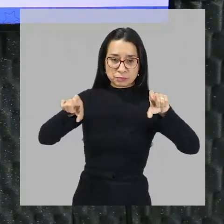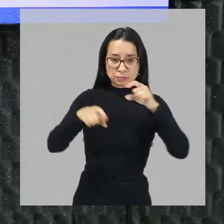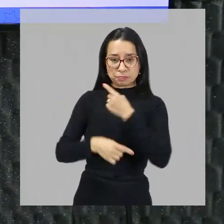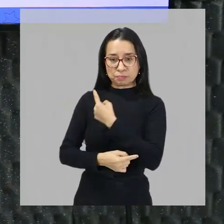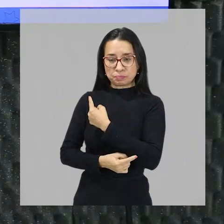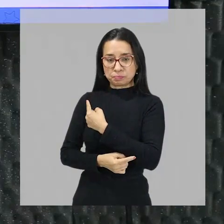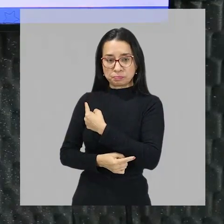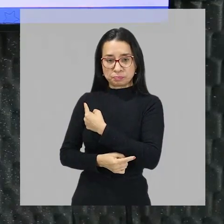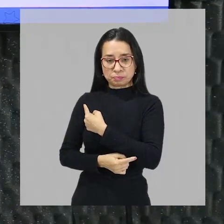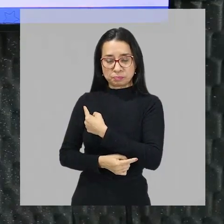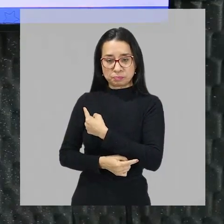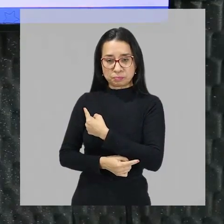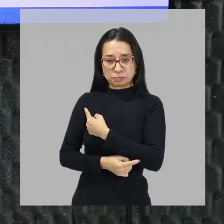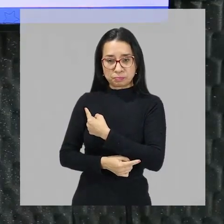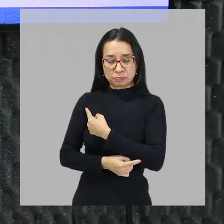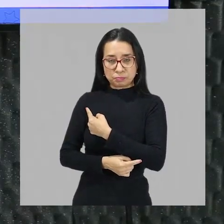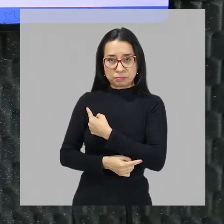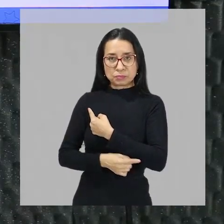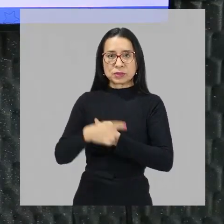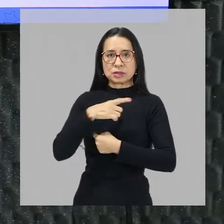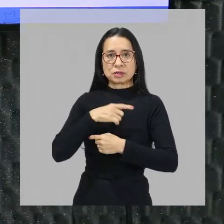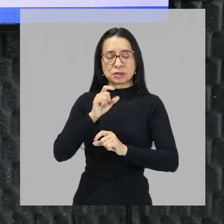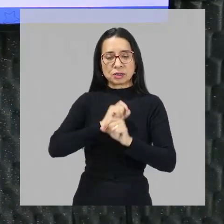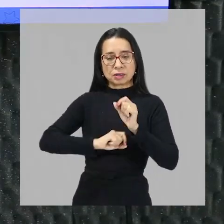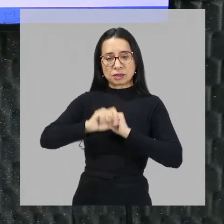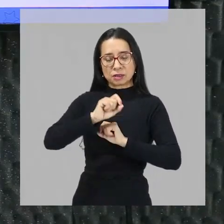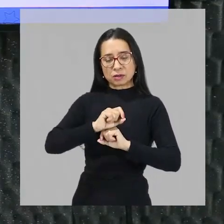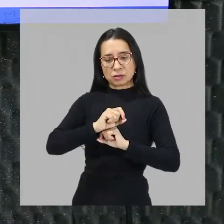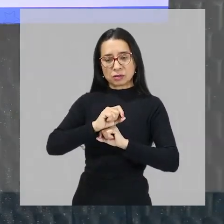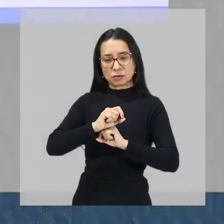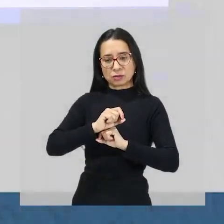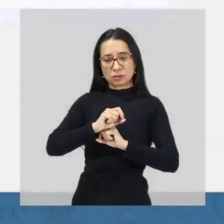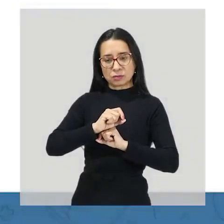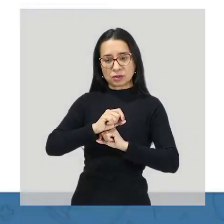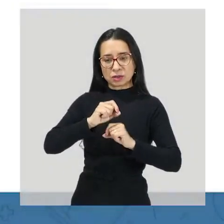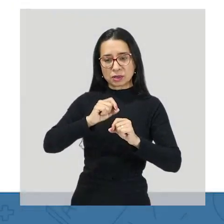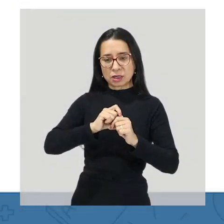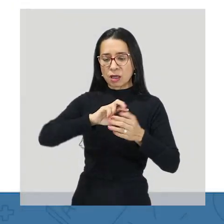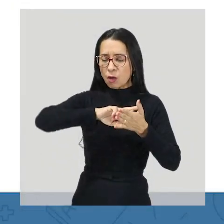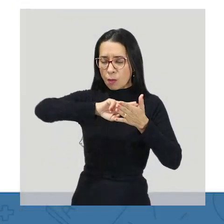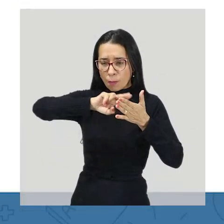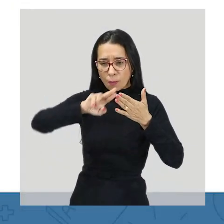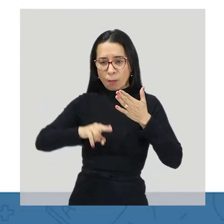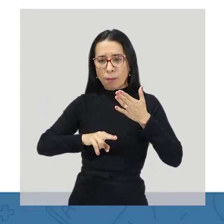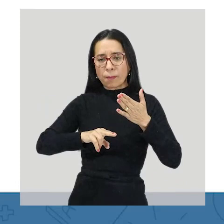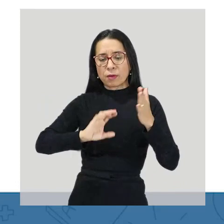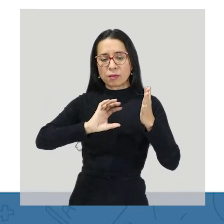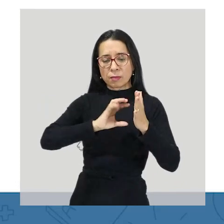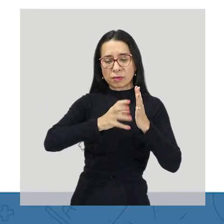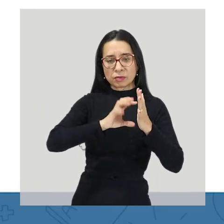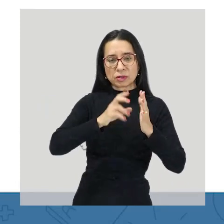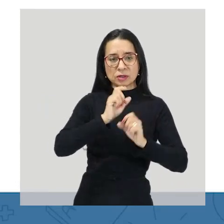legislativo, bipartidarismo não, que já se tem aí o pluripartidarismo, que foi instituído desde o final do governo Figueiredo.